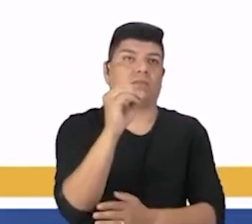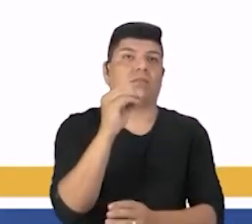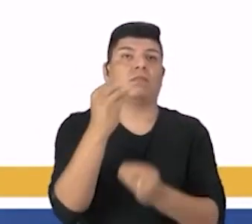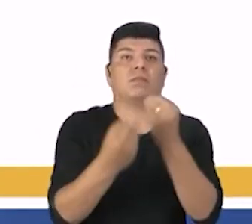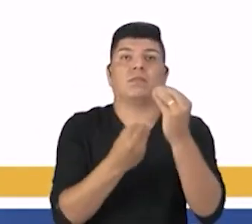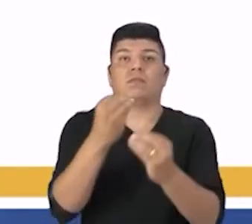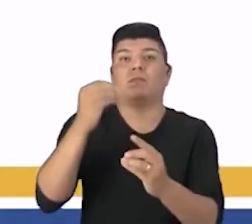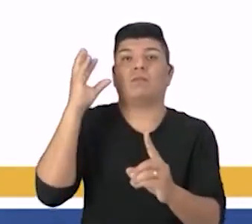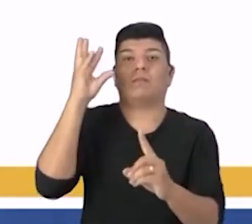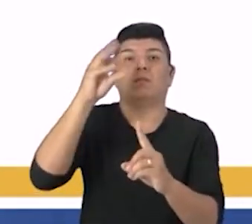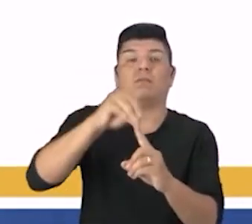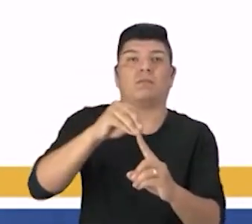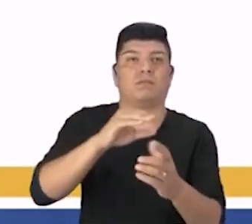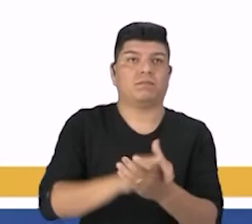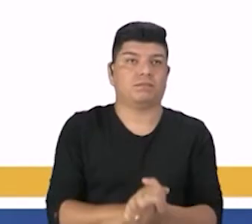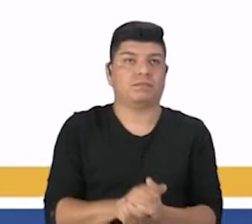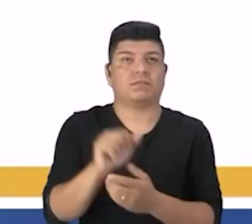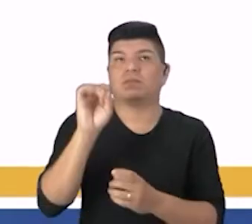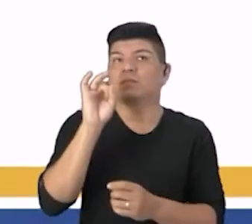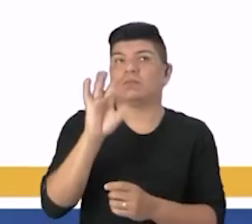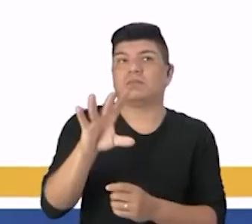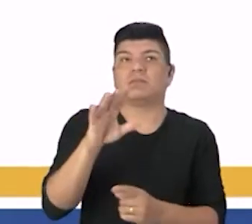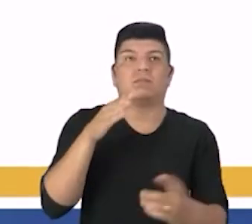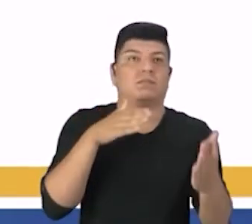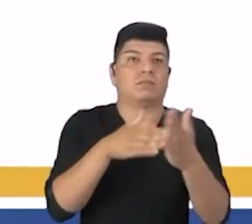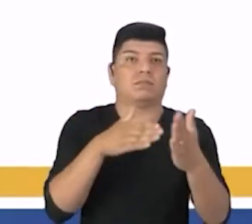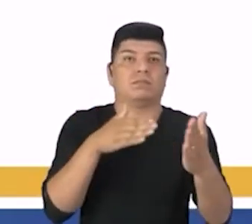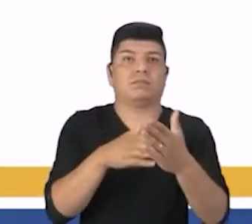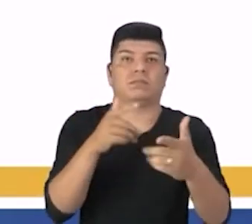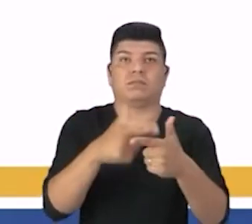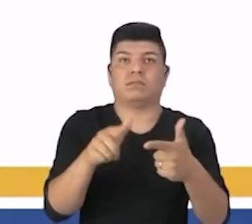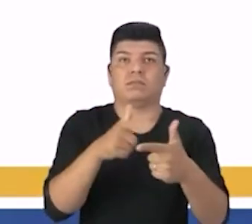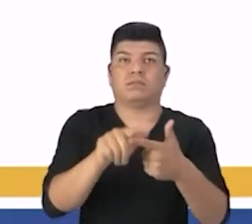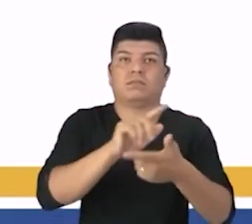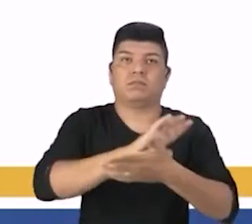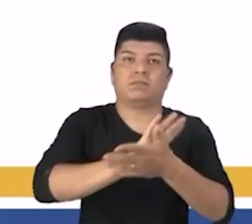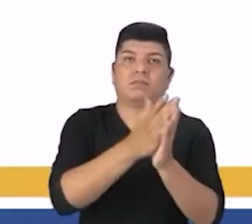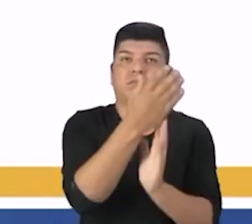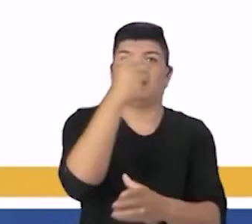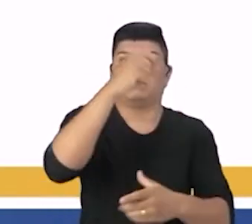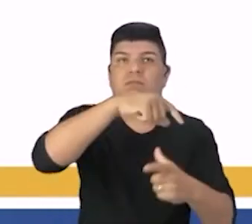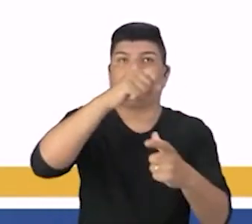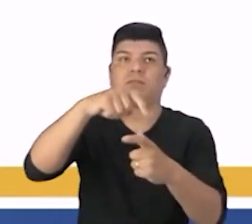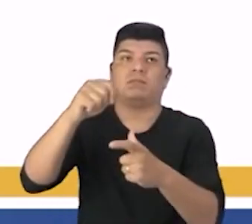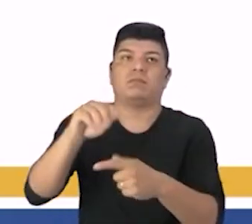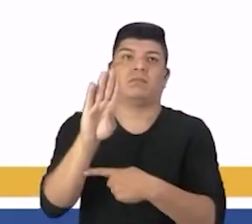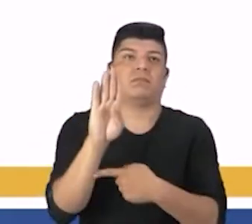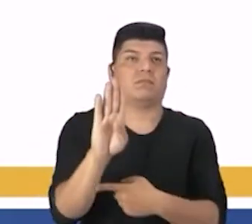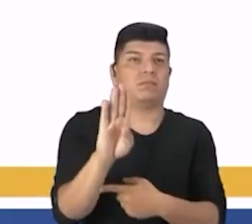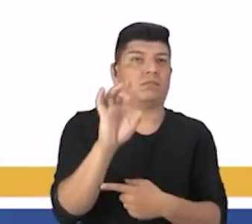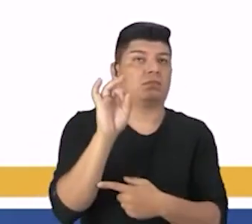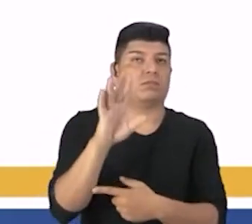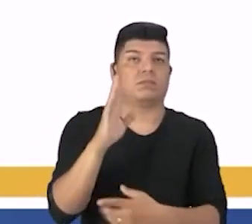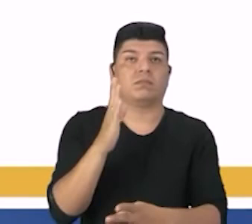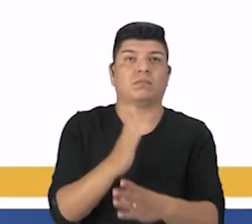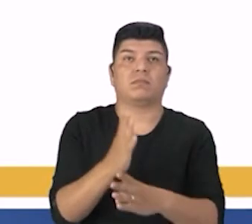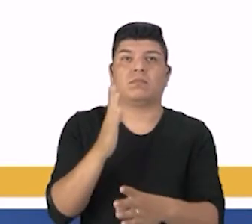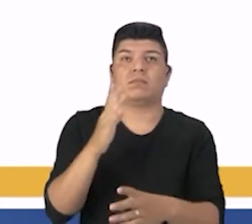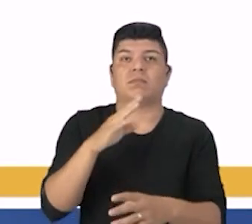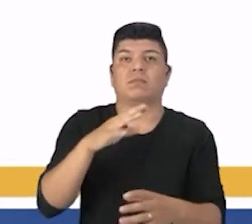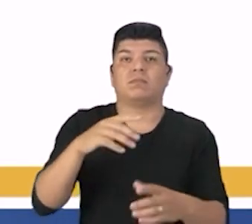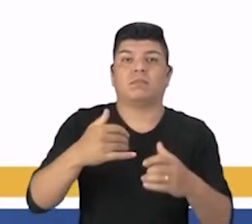das finalidades letra A apenas impedir que pragas de isto um as plantações letra B apenas